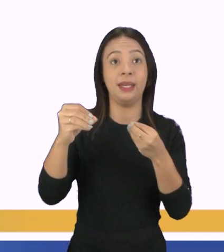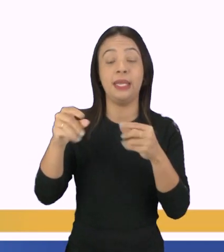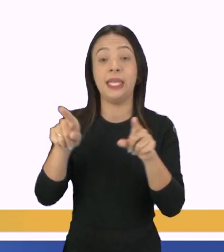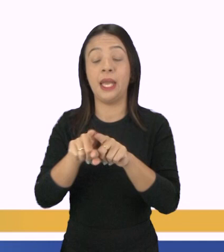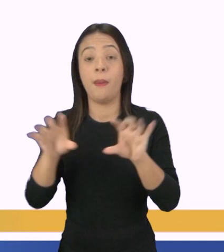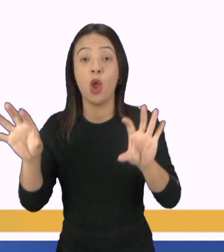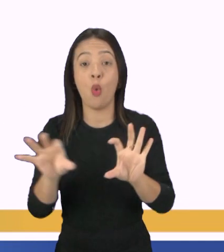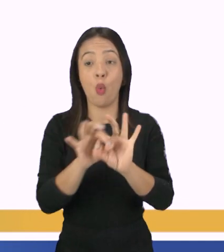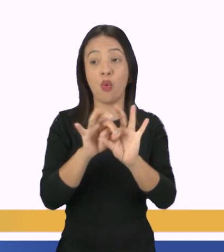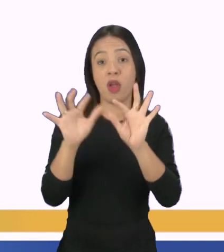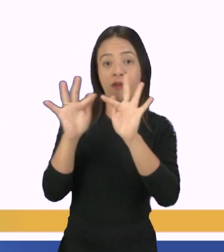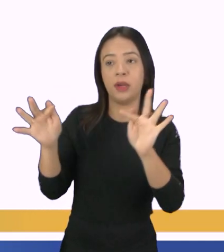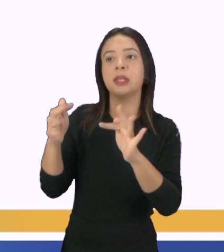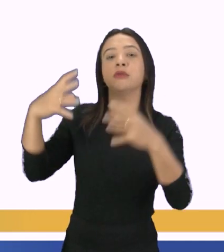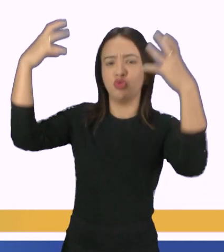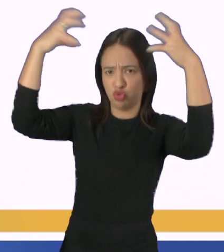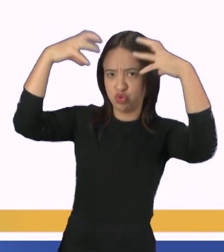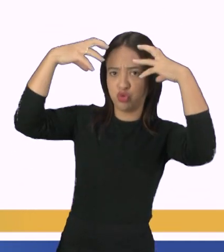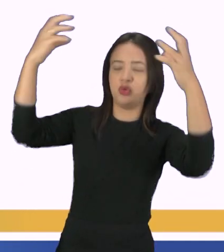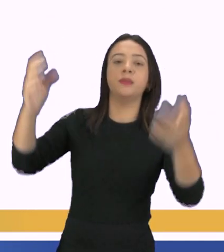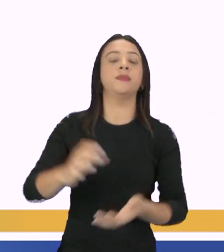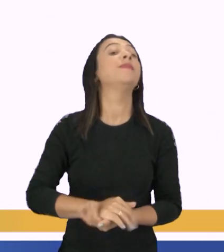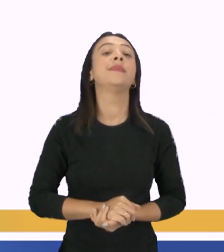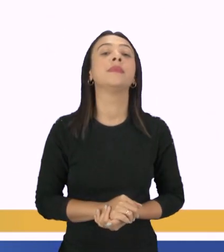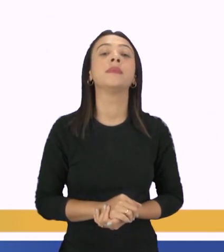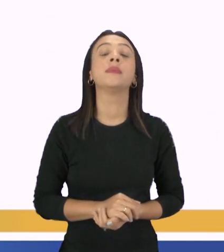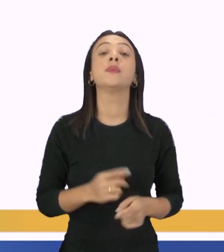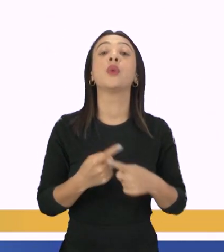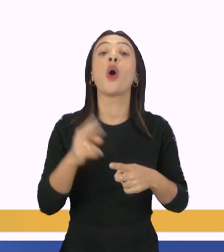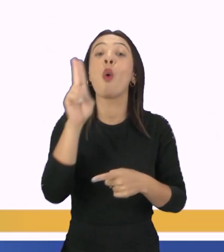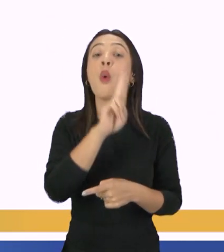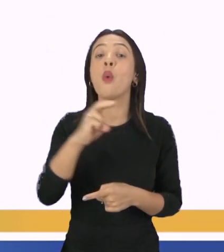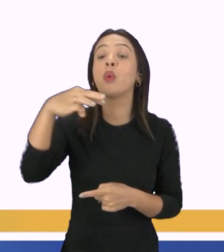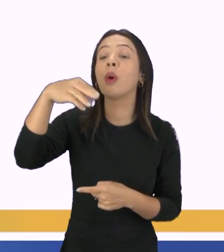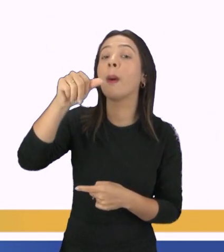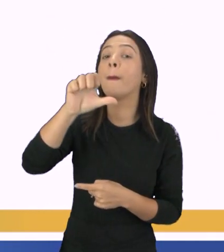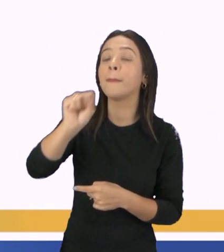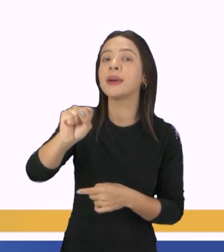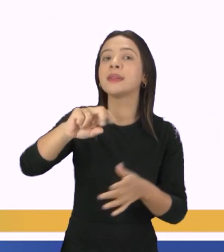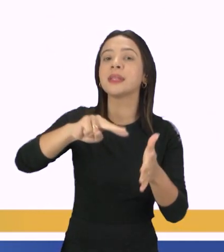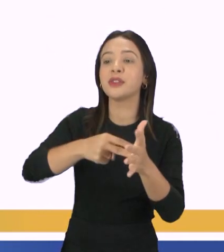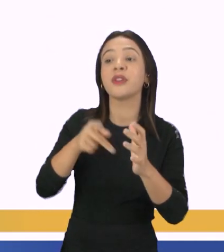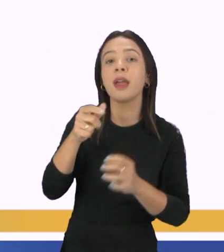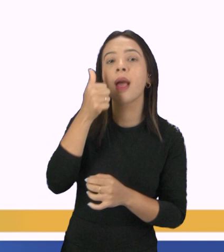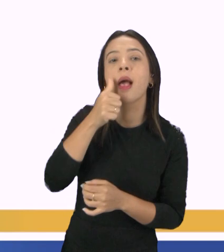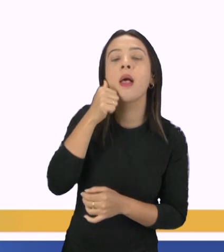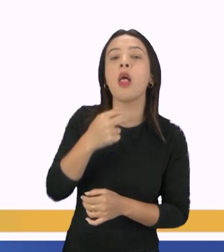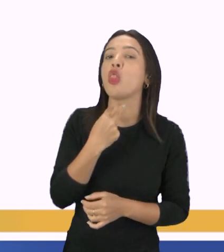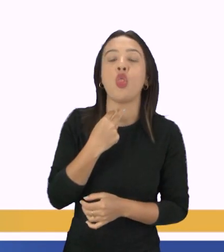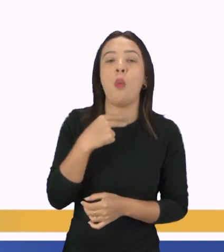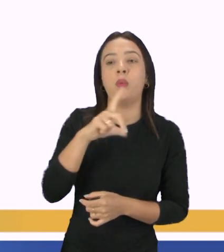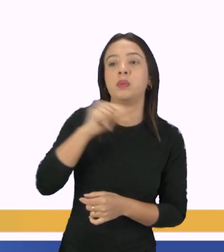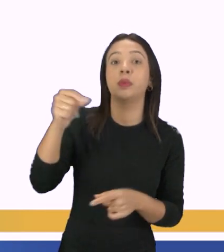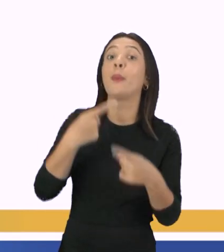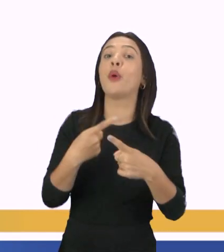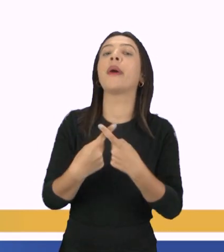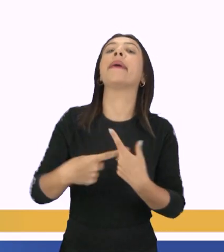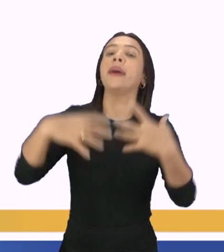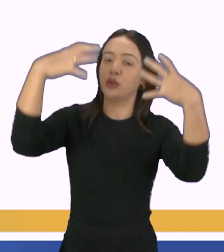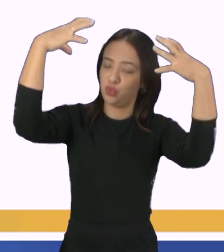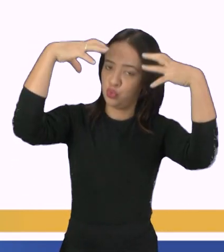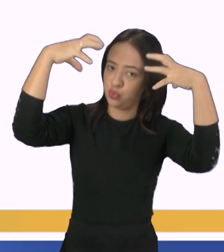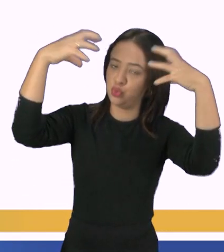vai chover. Neste caso, pelo uso do mas, fica entendido que Maria não poderá sair devido ao fato de